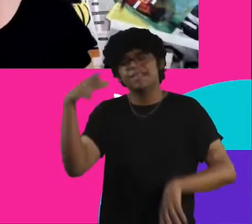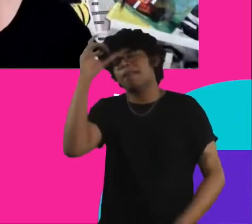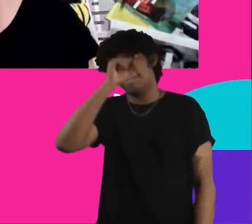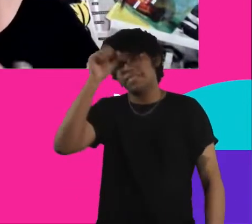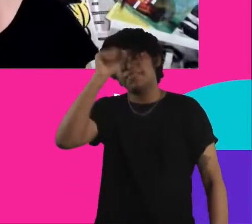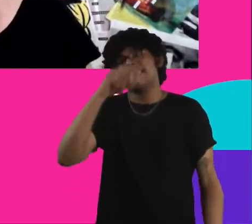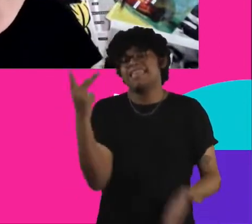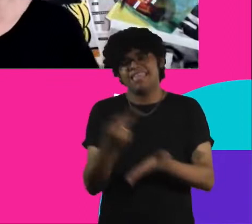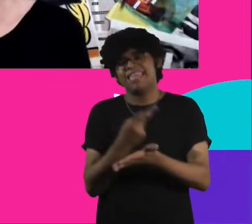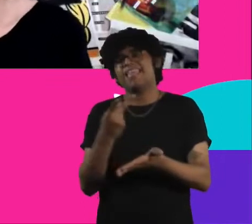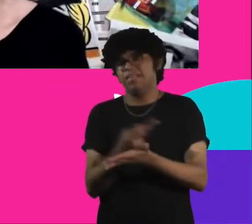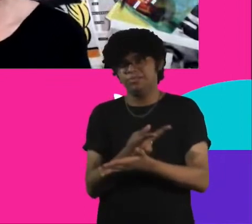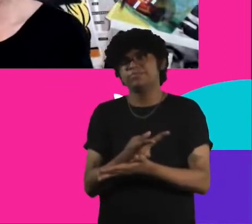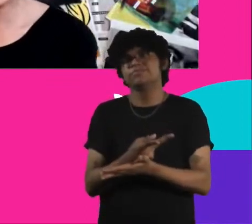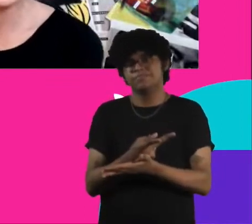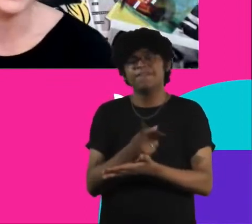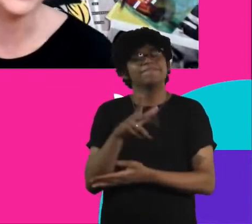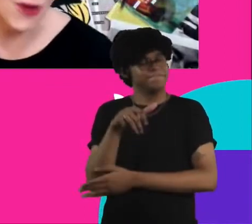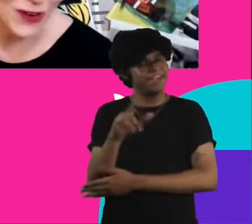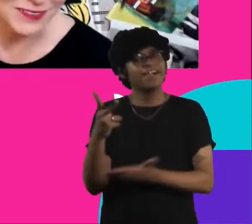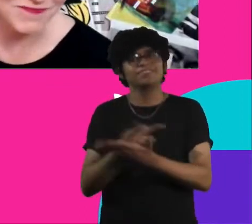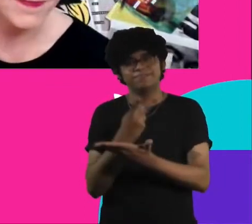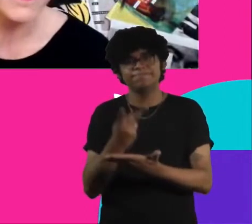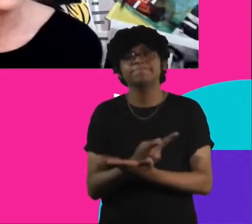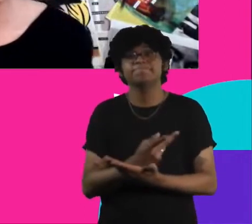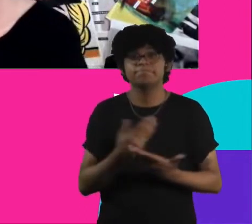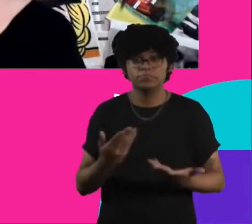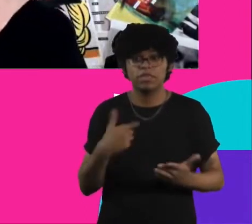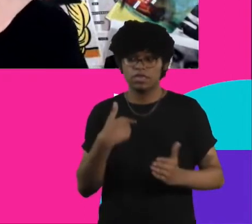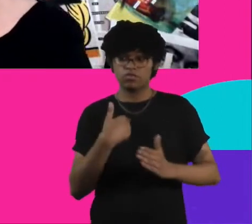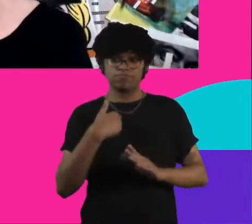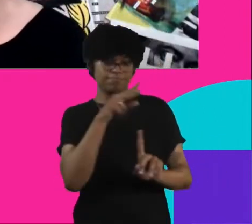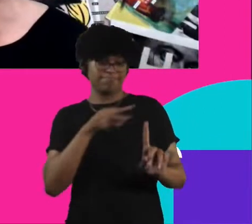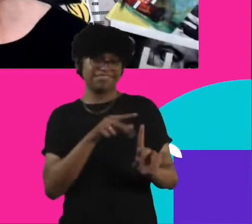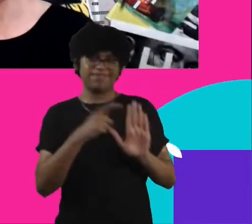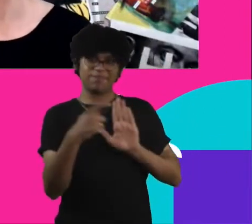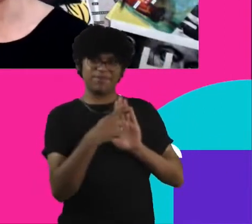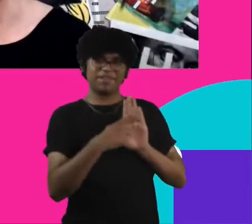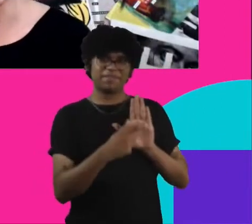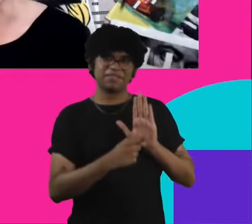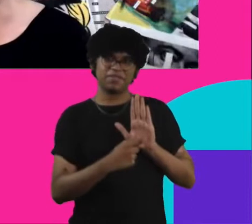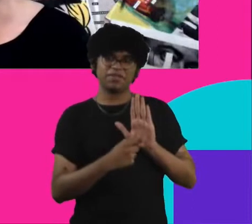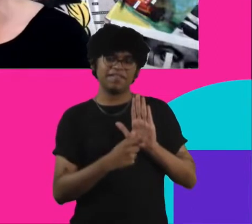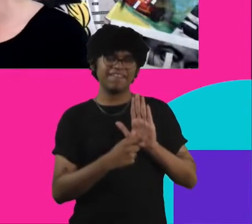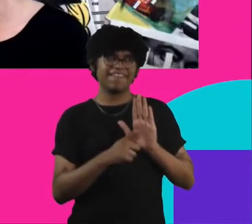lidar, é essa chance do erro. E como programadora, eu acho que é ainda mais natural, sabe por quê?